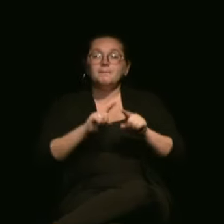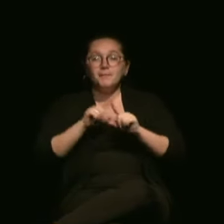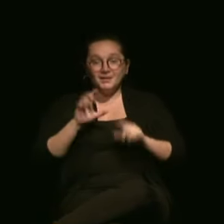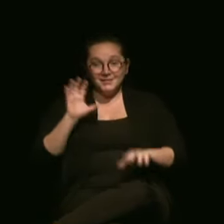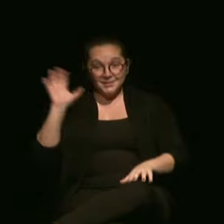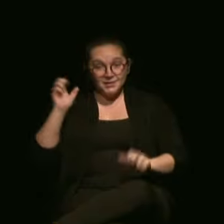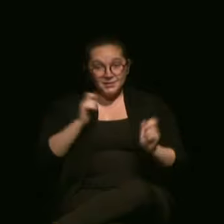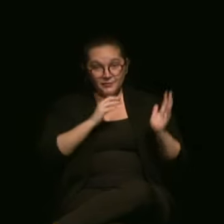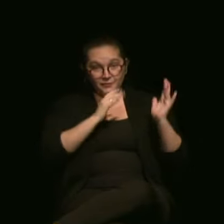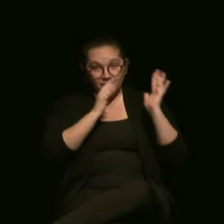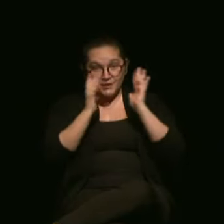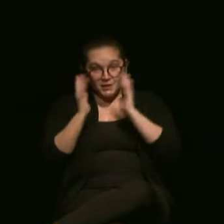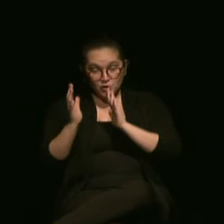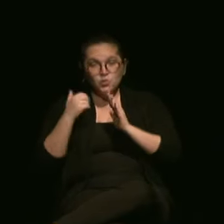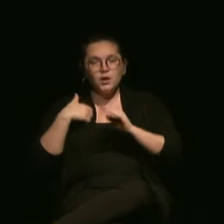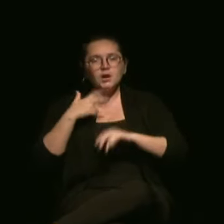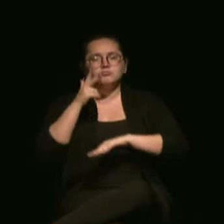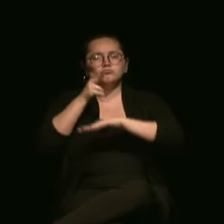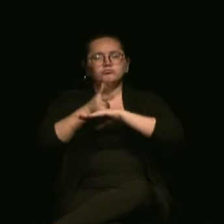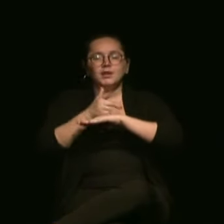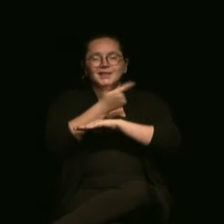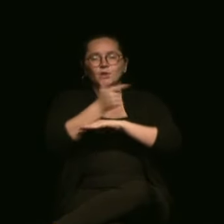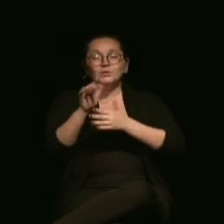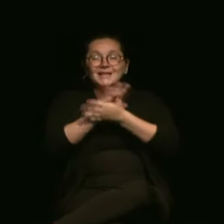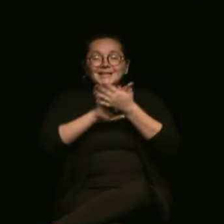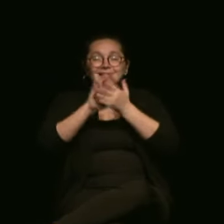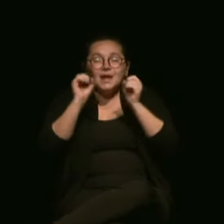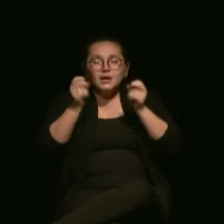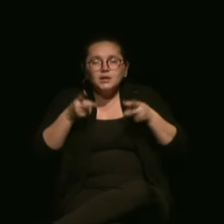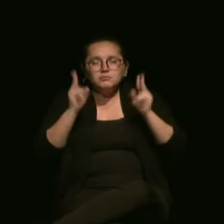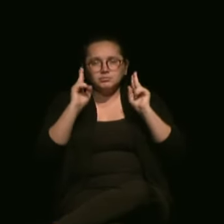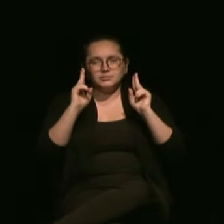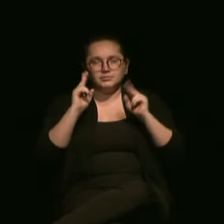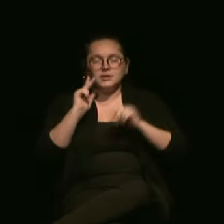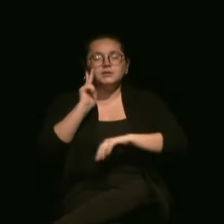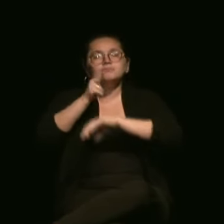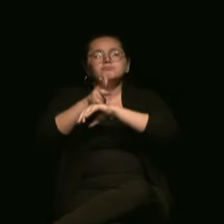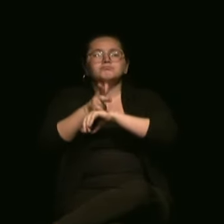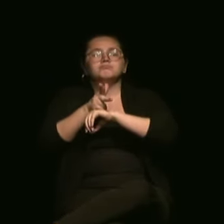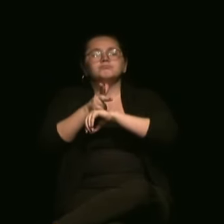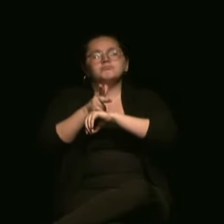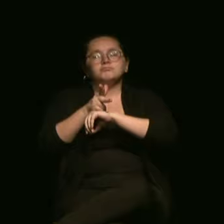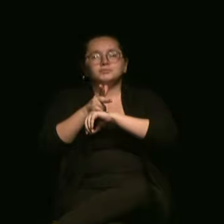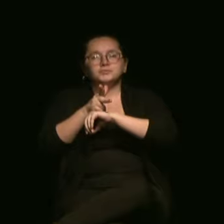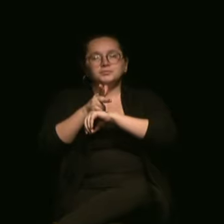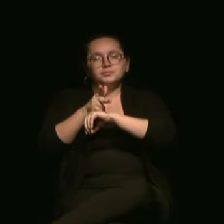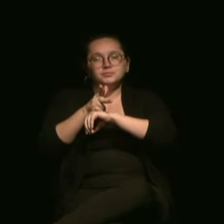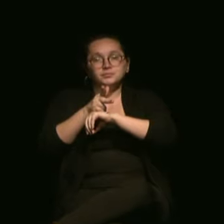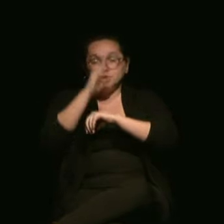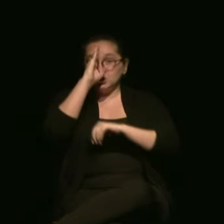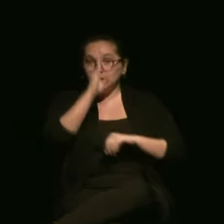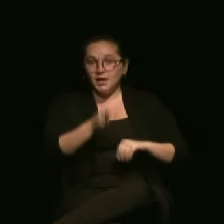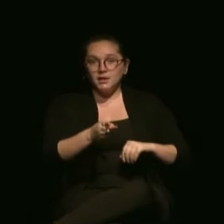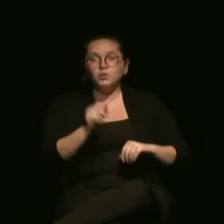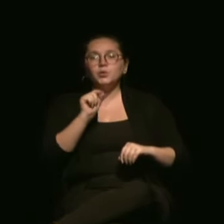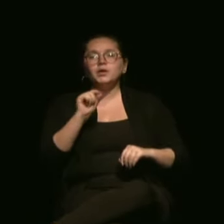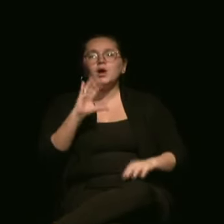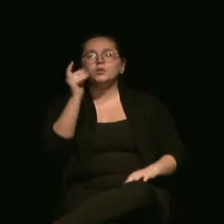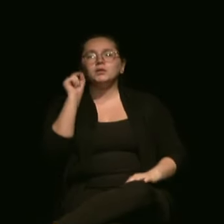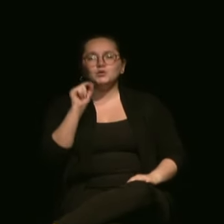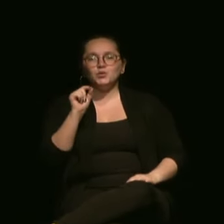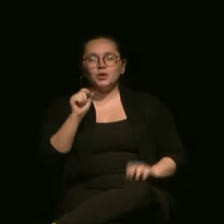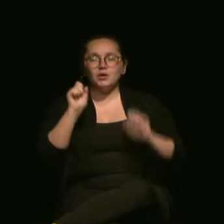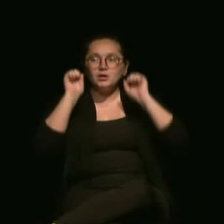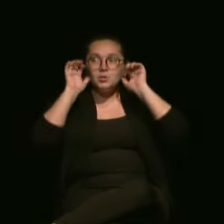câmera não cortando. E aí, o que acontece se desvela no plano e não